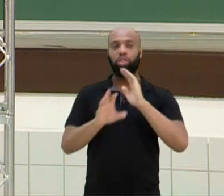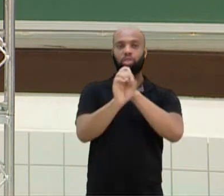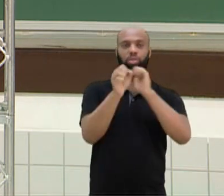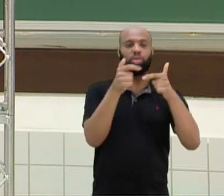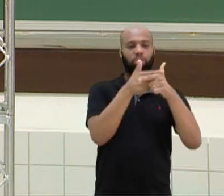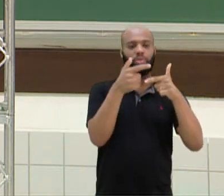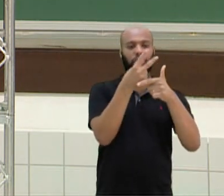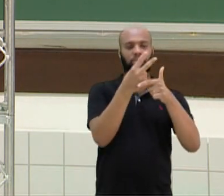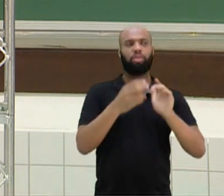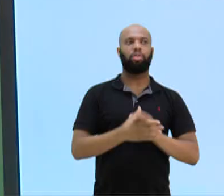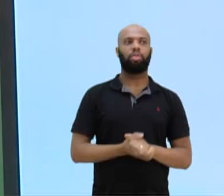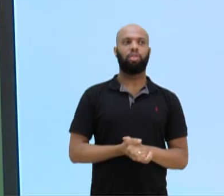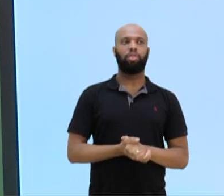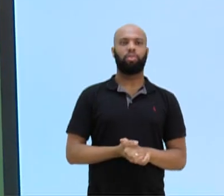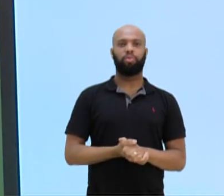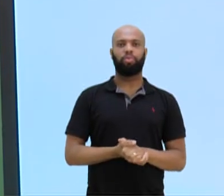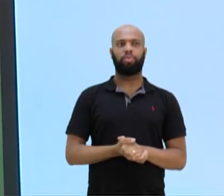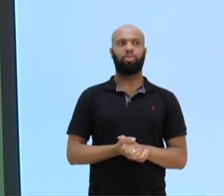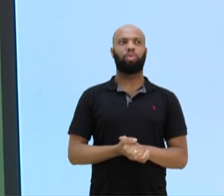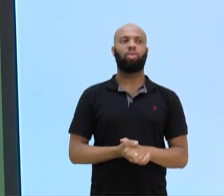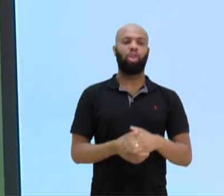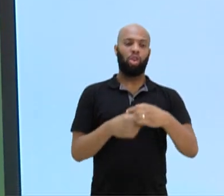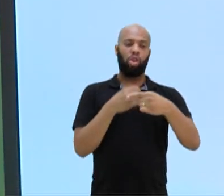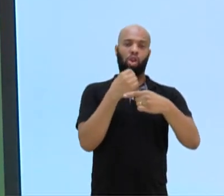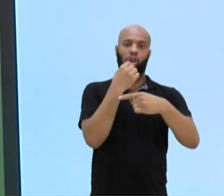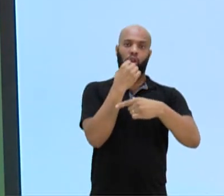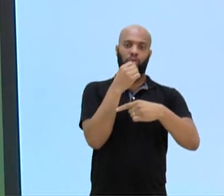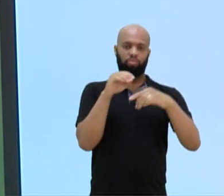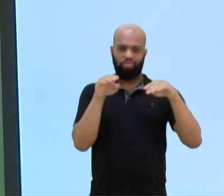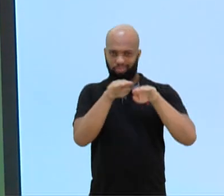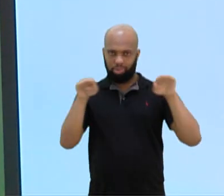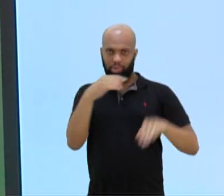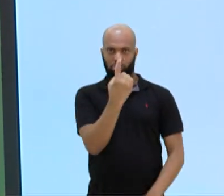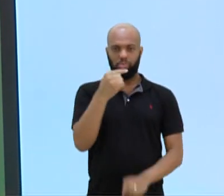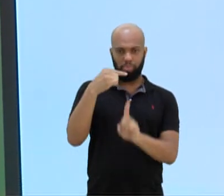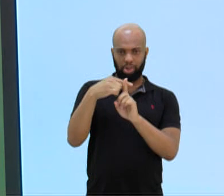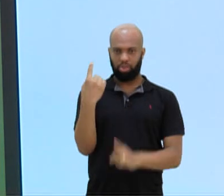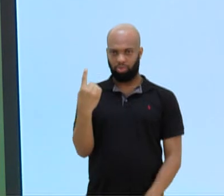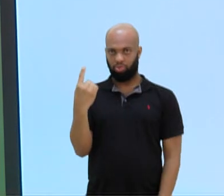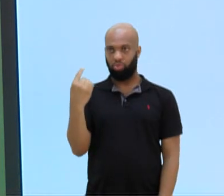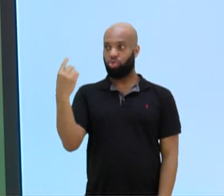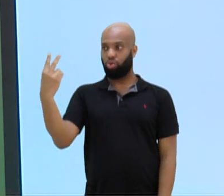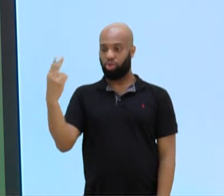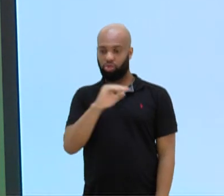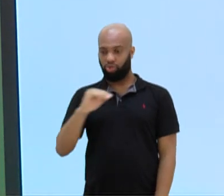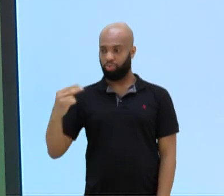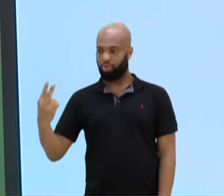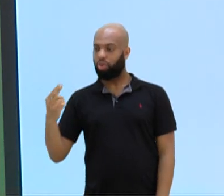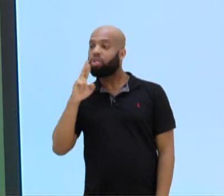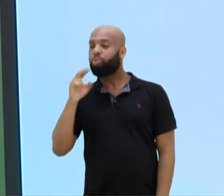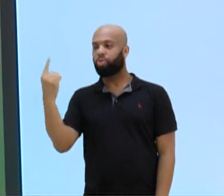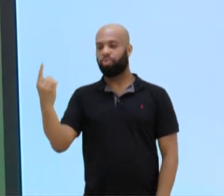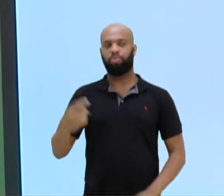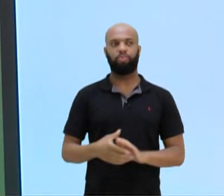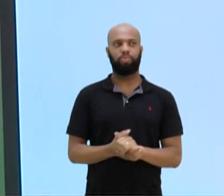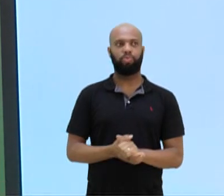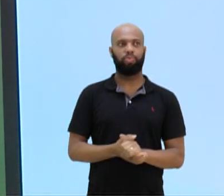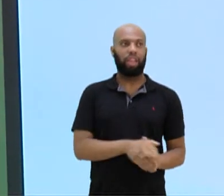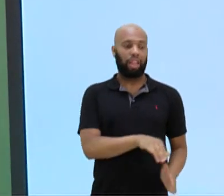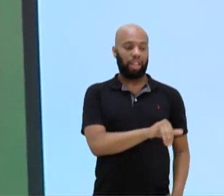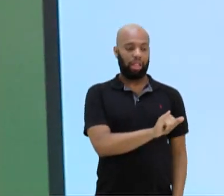Ponto de máximo da minha função, da minha parábola, né? Com cavidade voltada para baixo, então tem um ponto de máximo. Onde está esse